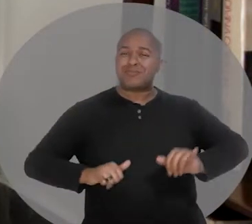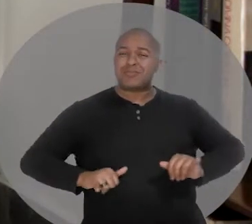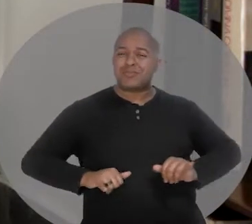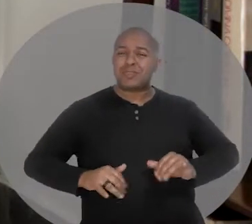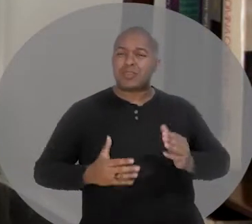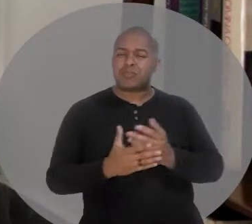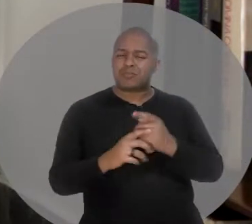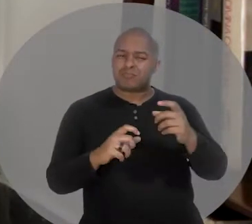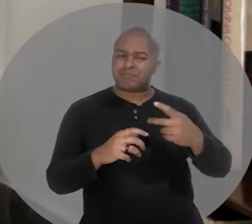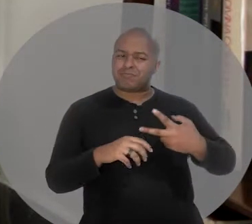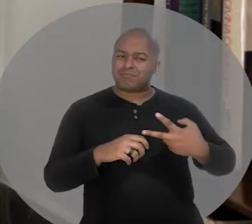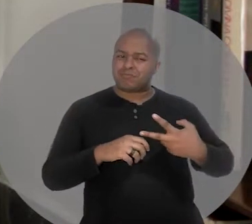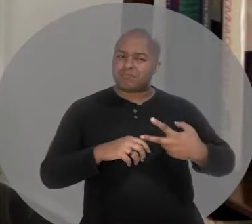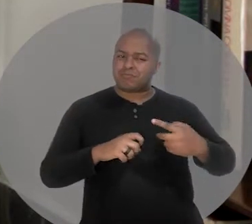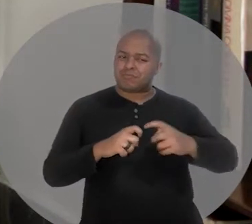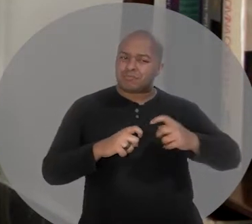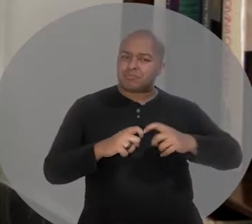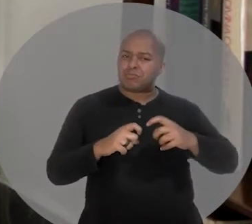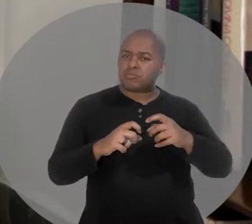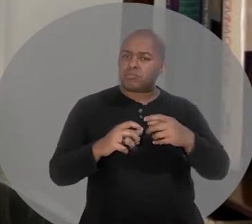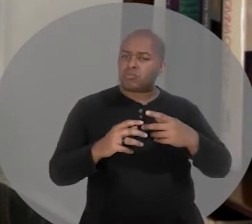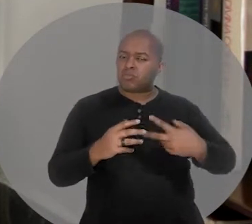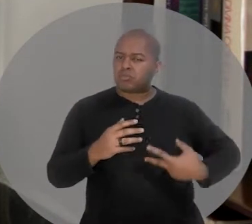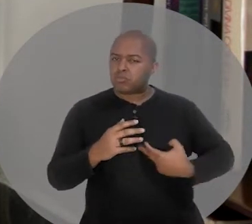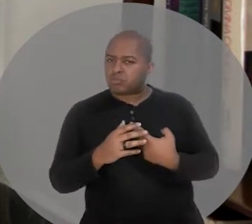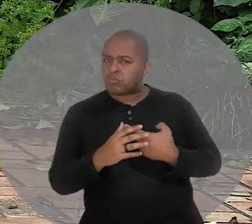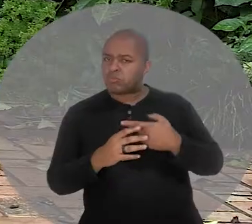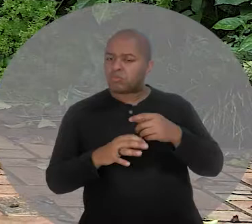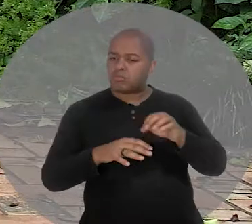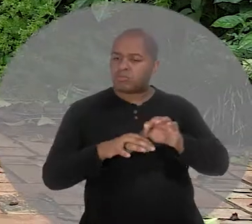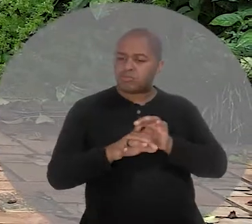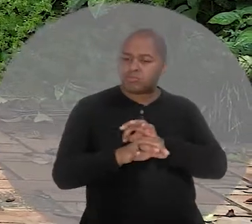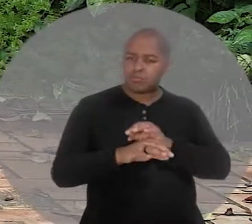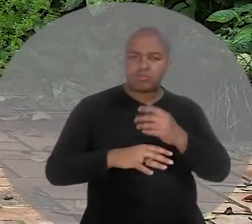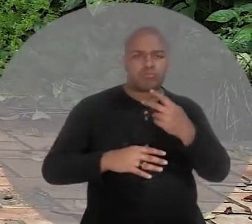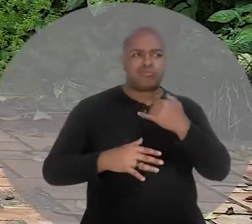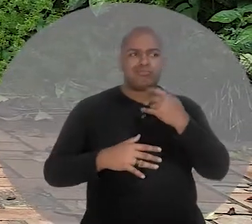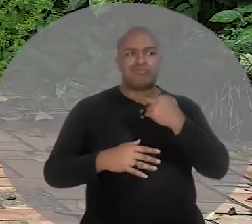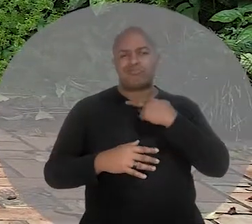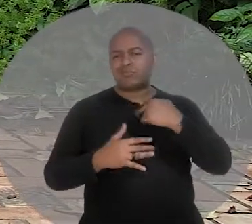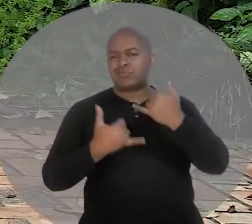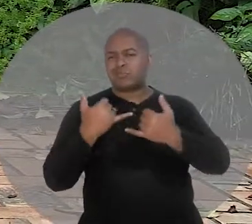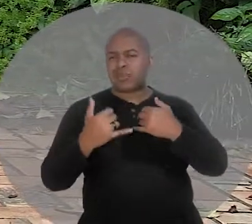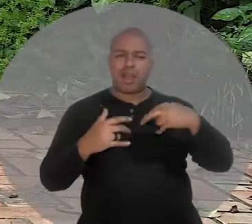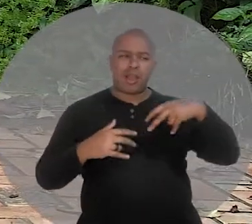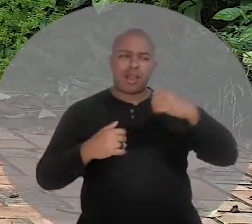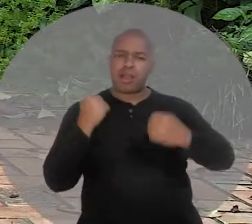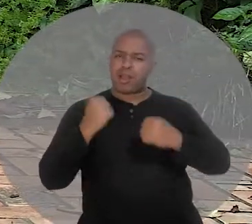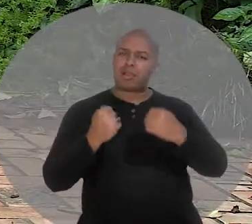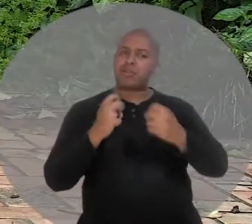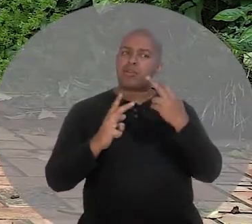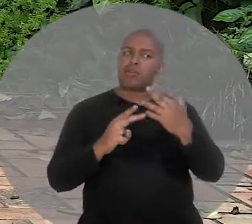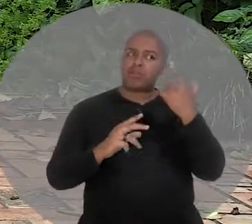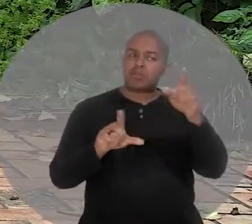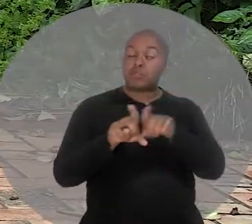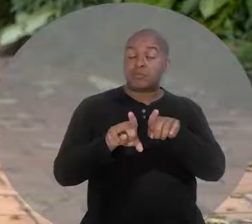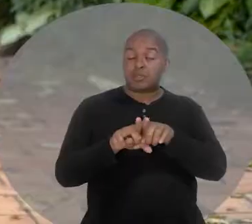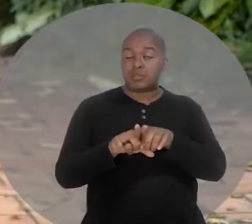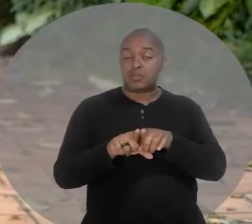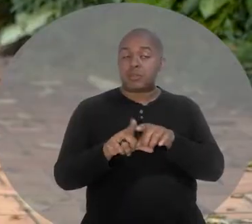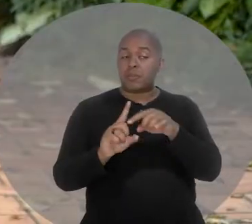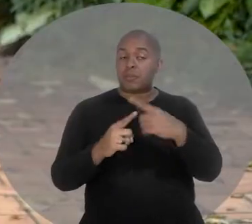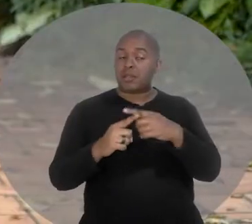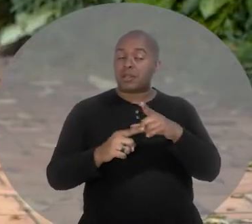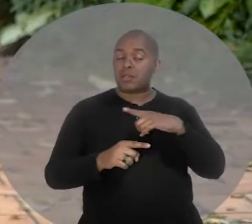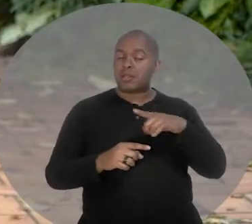muitas operações, de Lígia, menina. Ela teve muitas cirurgias. Não podia brincar na rua, correr com os outros tão bem quanto, que